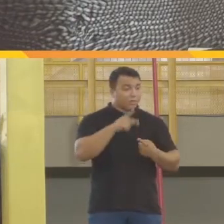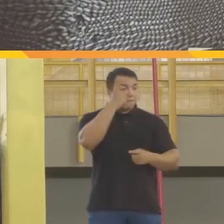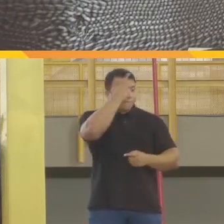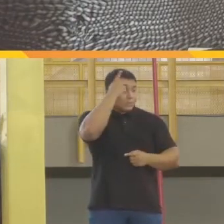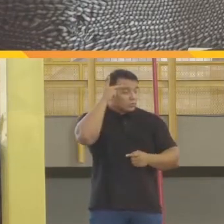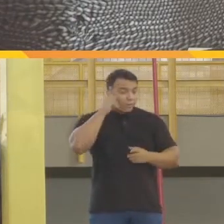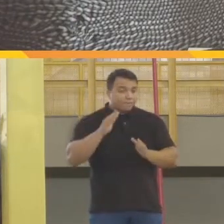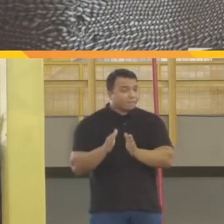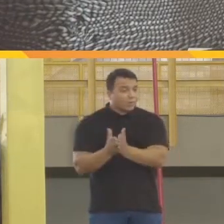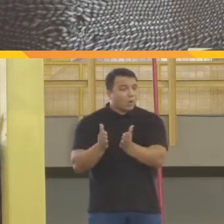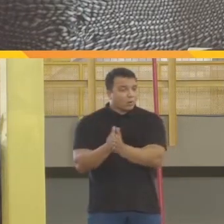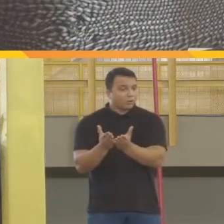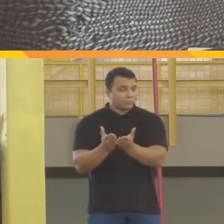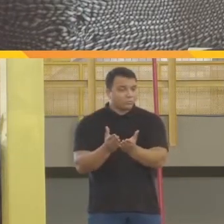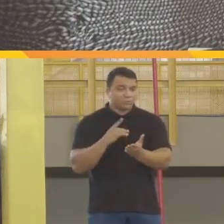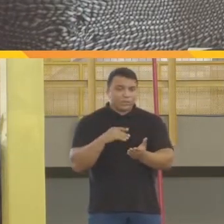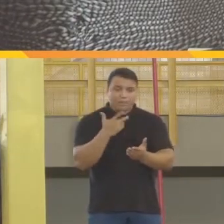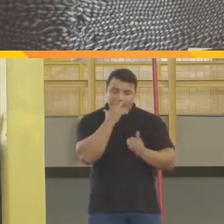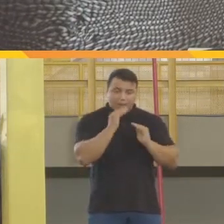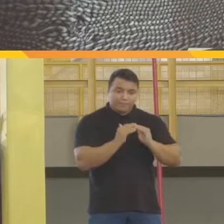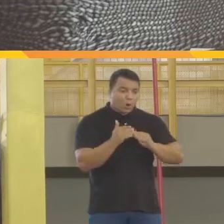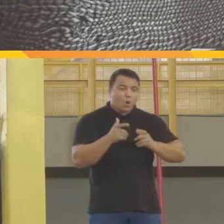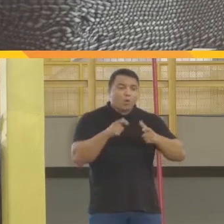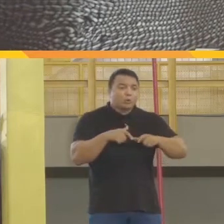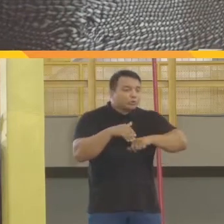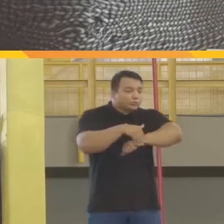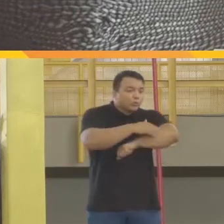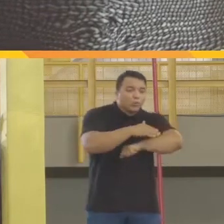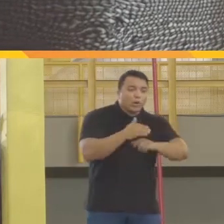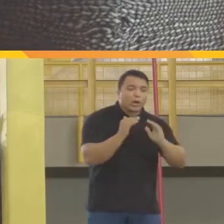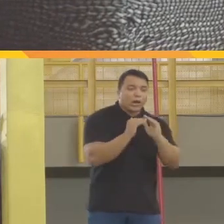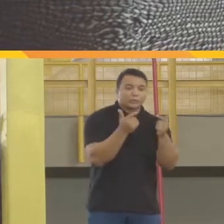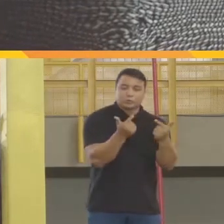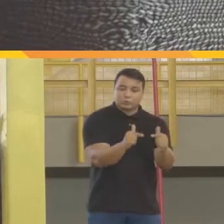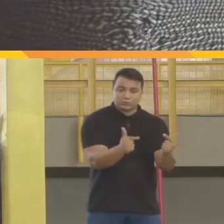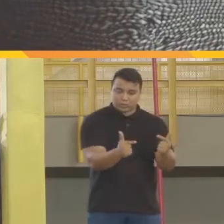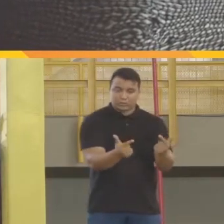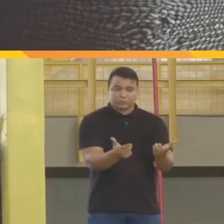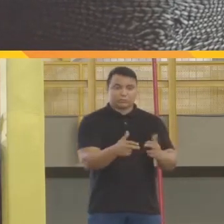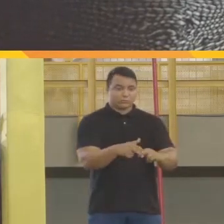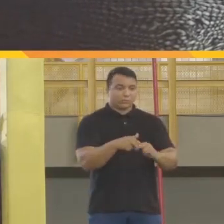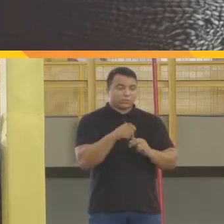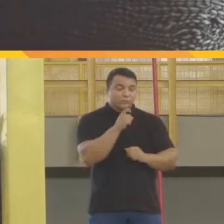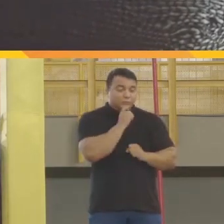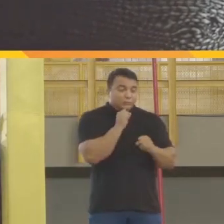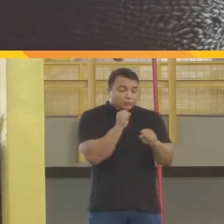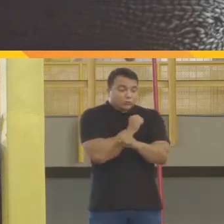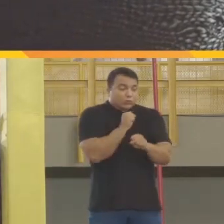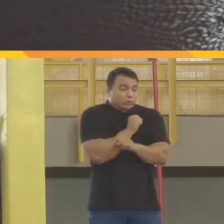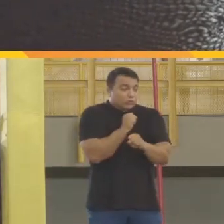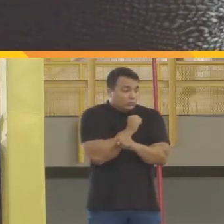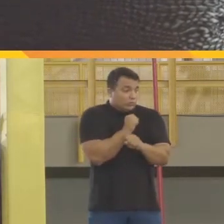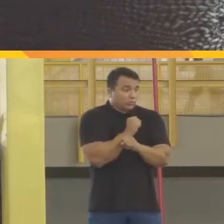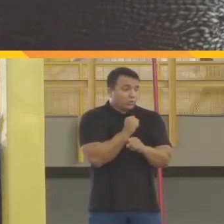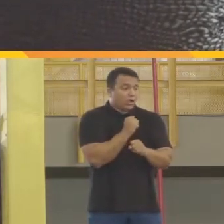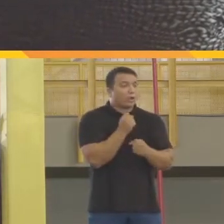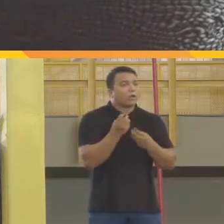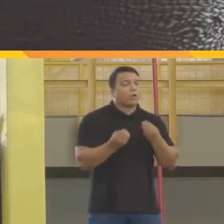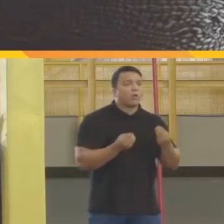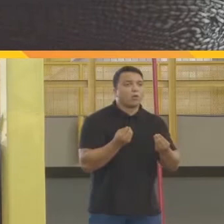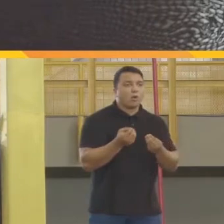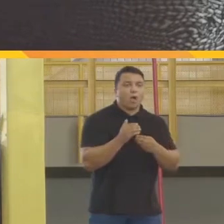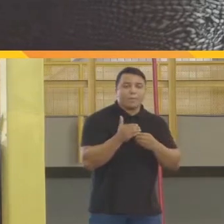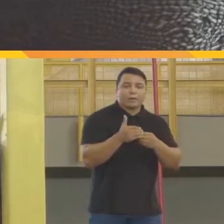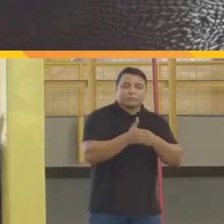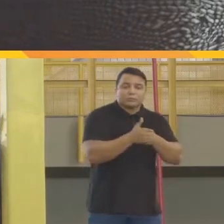se encontram passando por um dos piores e mais rigorosos frios já registrados no nosso país.